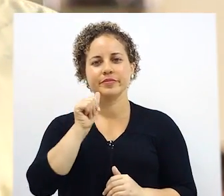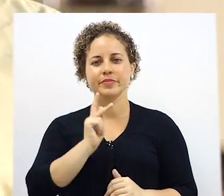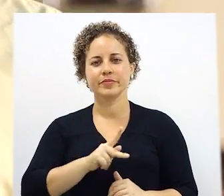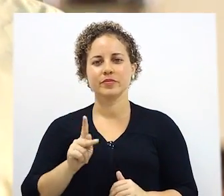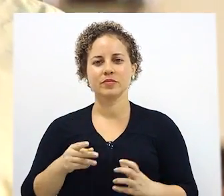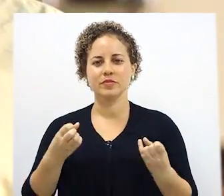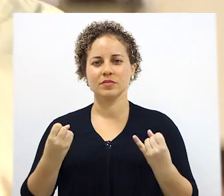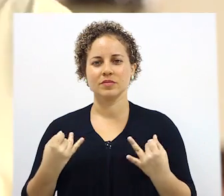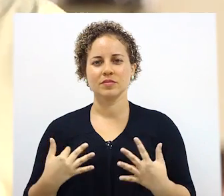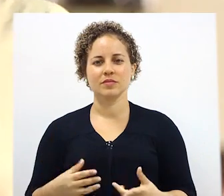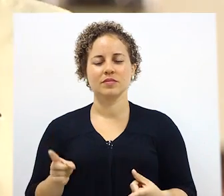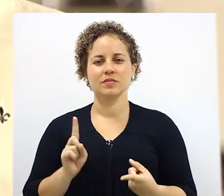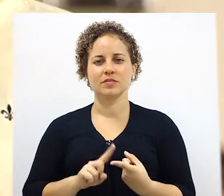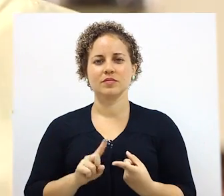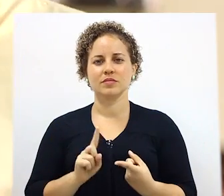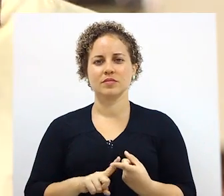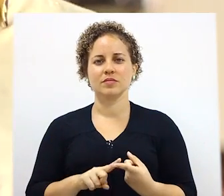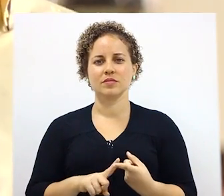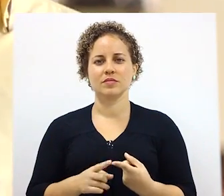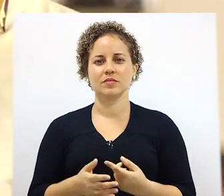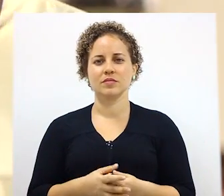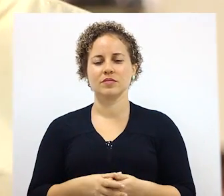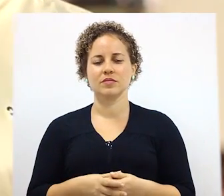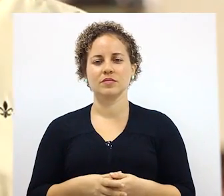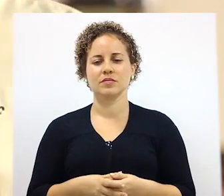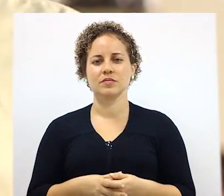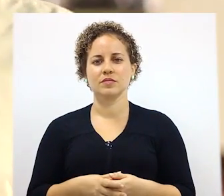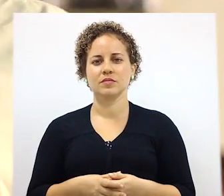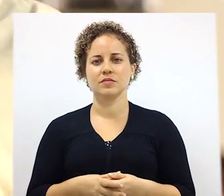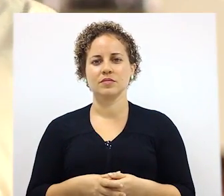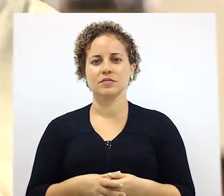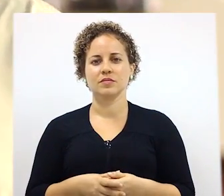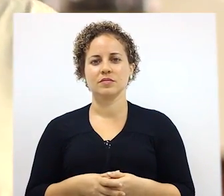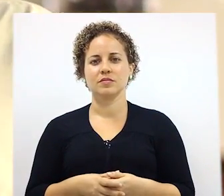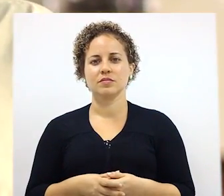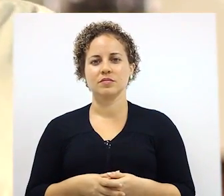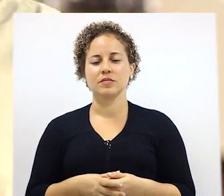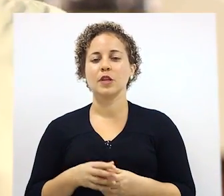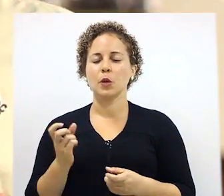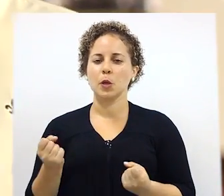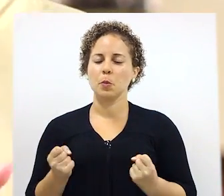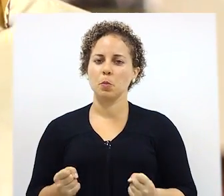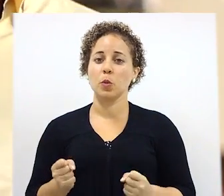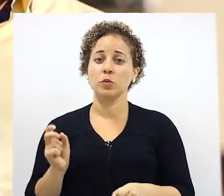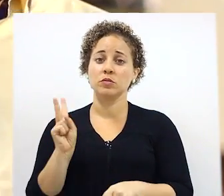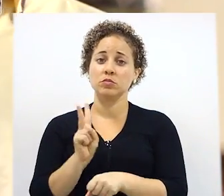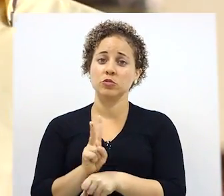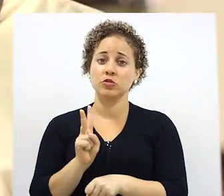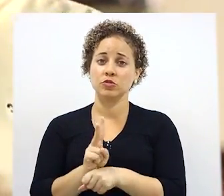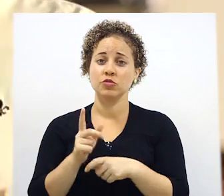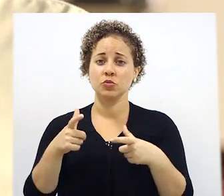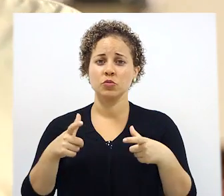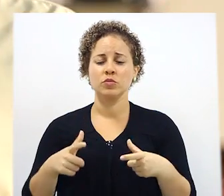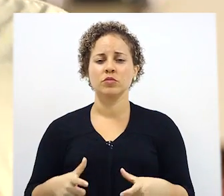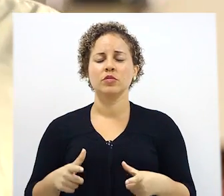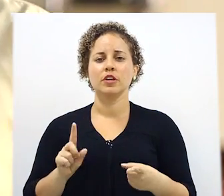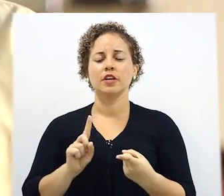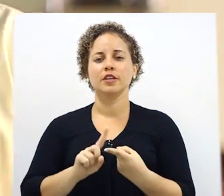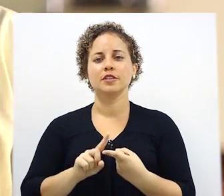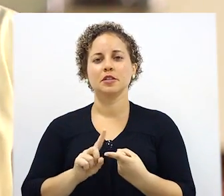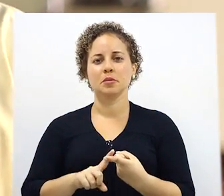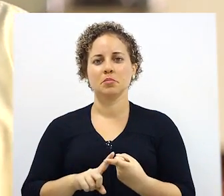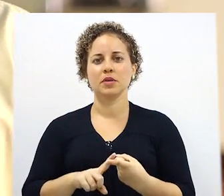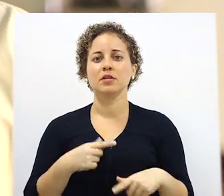falou, né, ela briga muito pelo espaço, né, para que eu possa proteger o ambiente e possa proteger